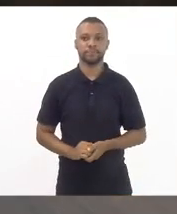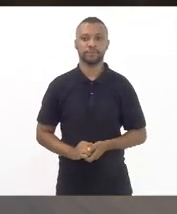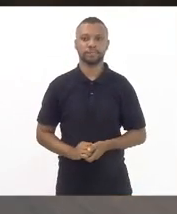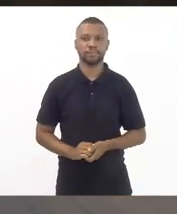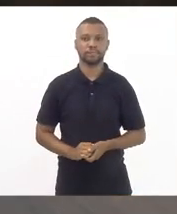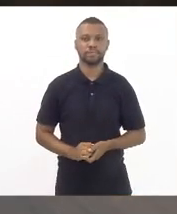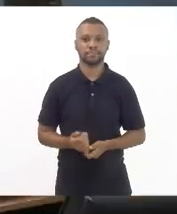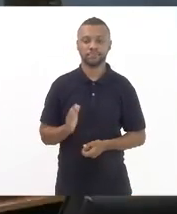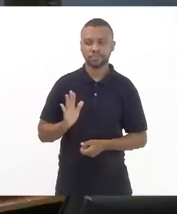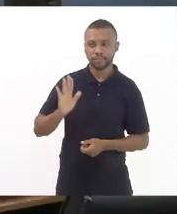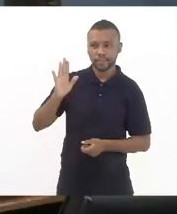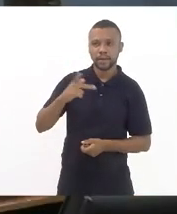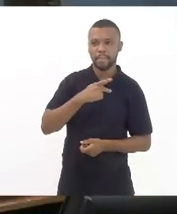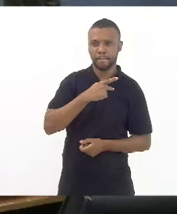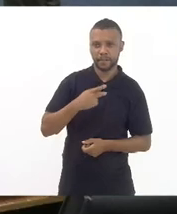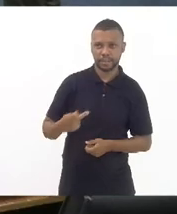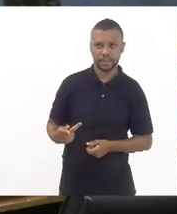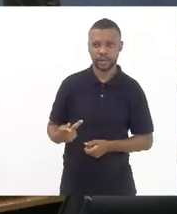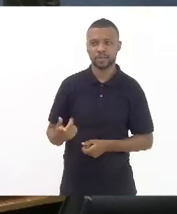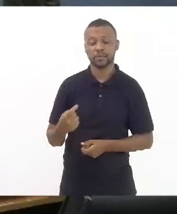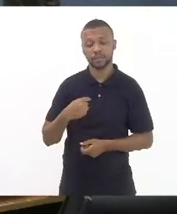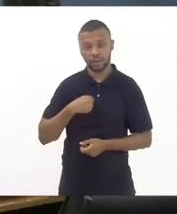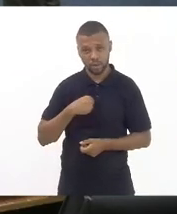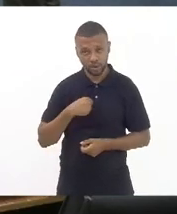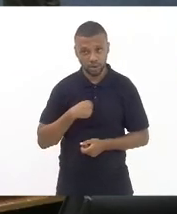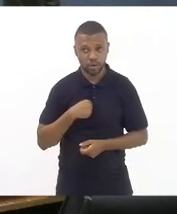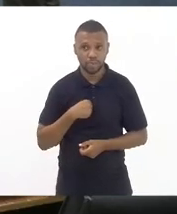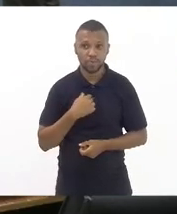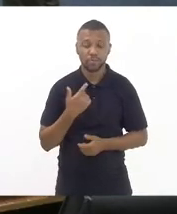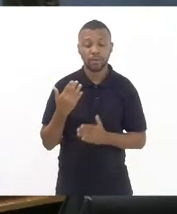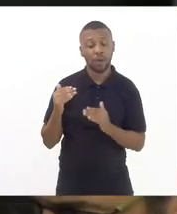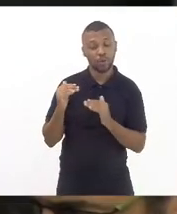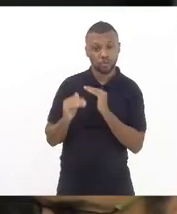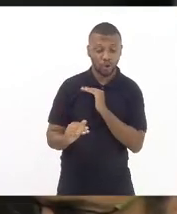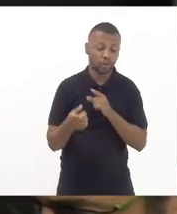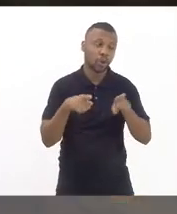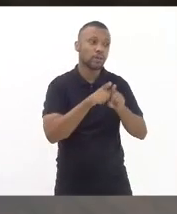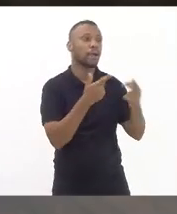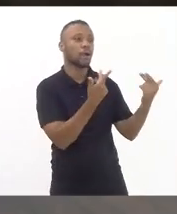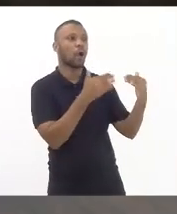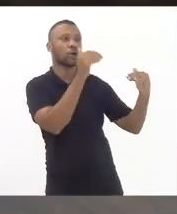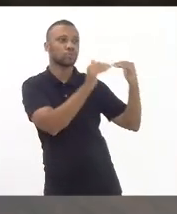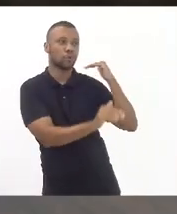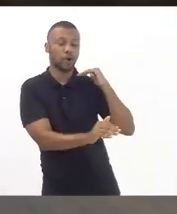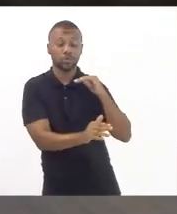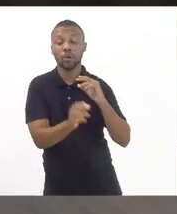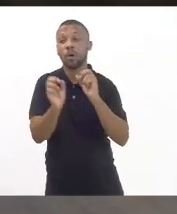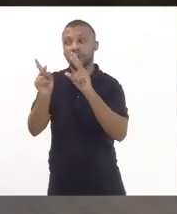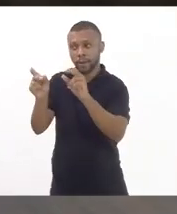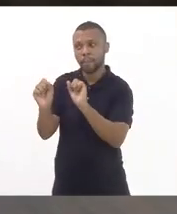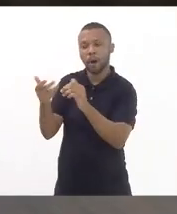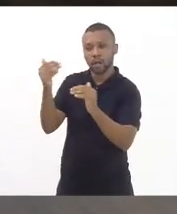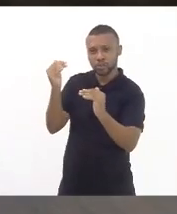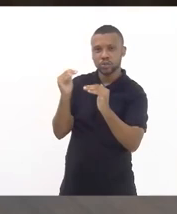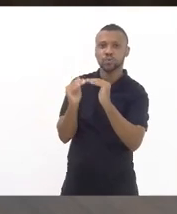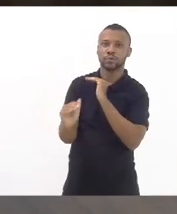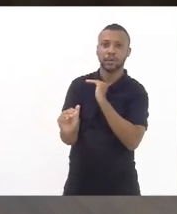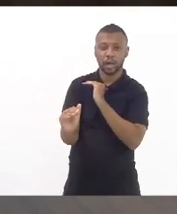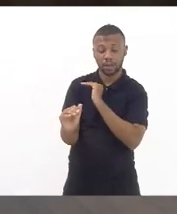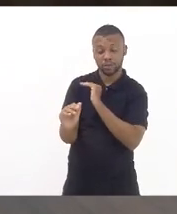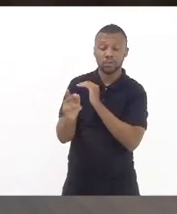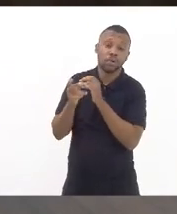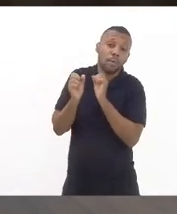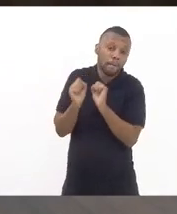Presidente, eu... Discorda? Eu também discordava. Só pode discordar. Isso deve